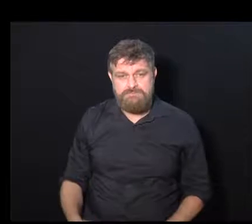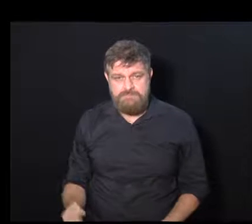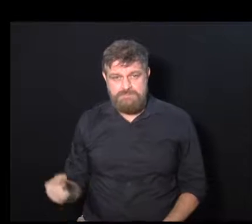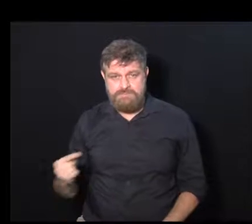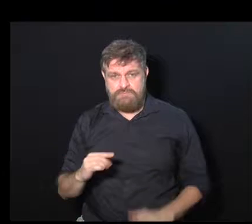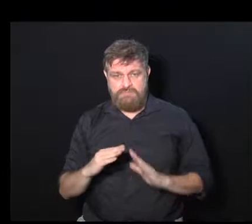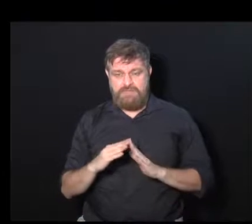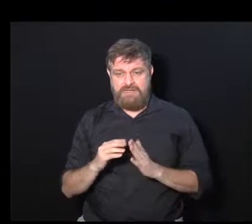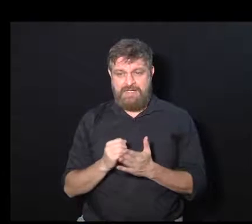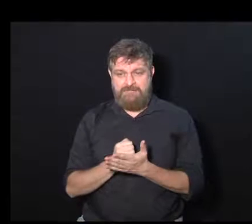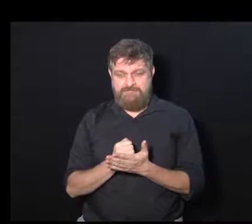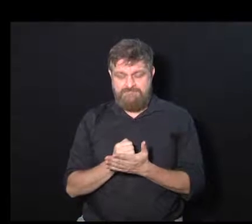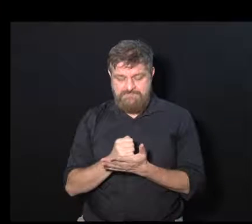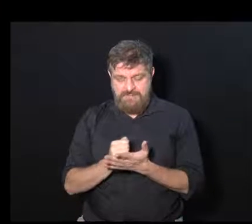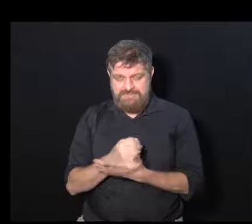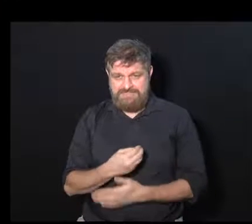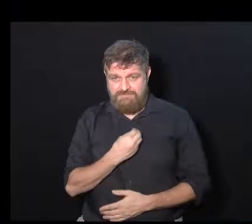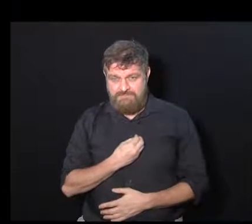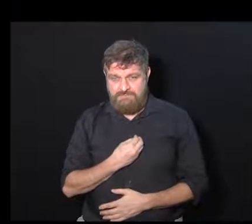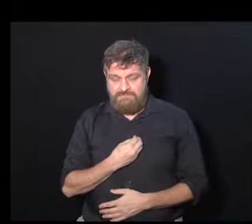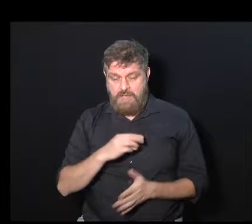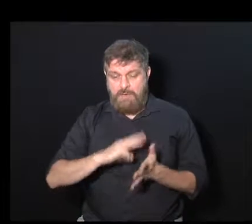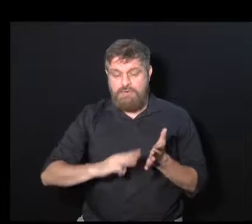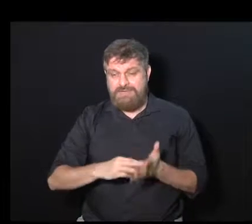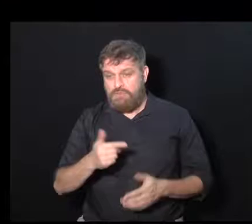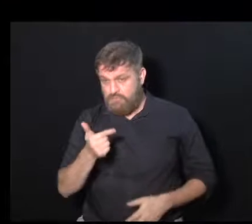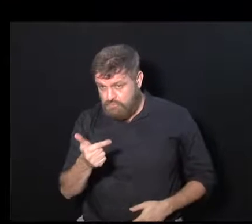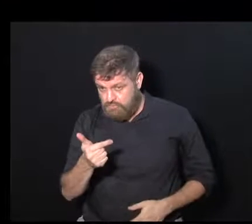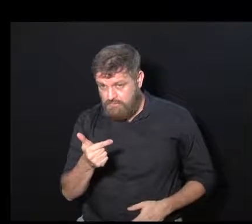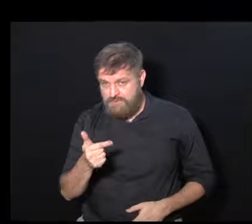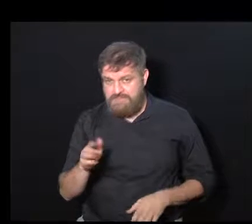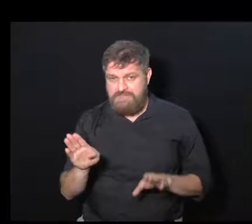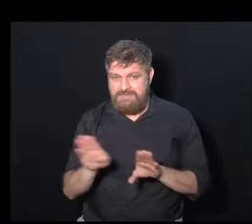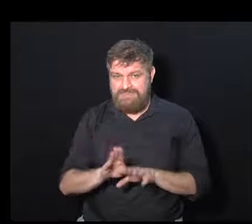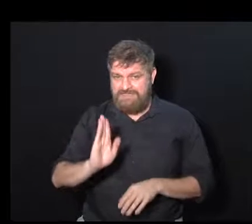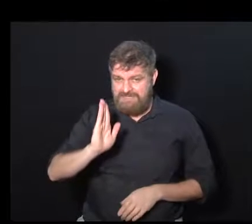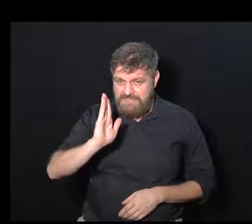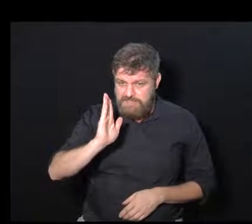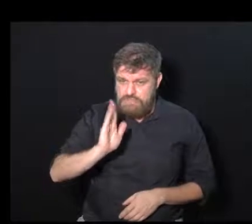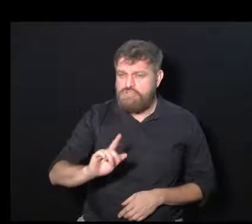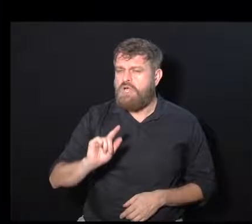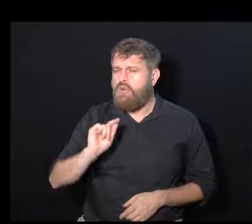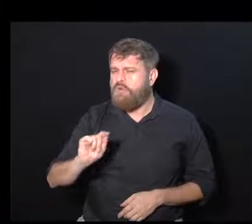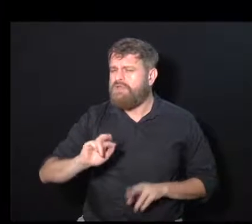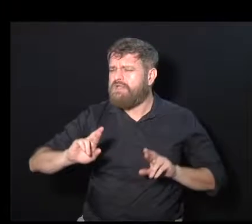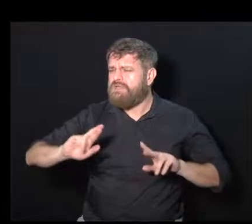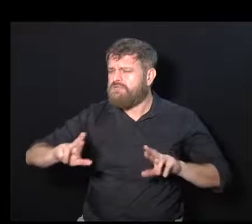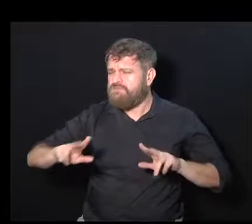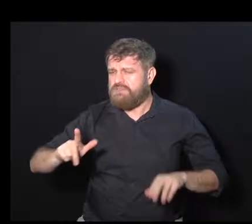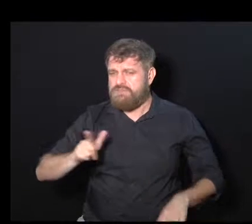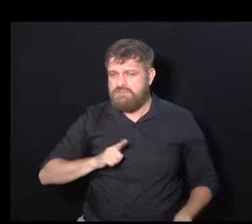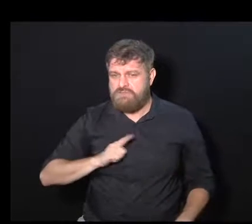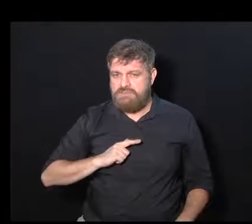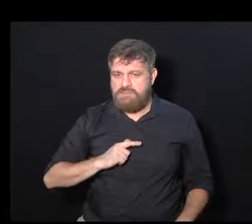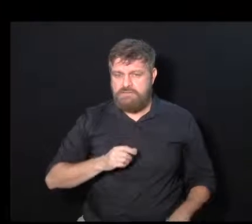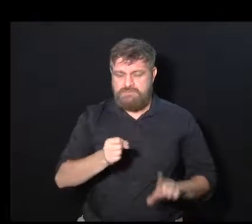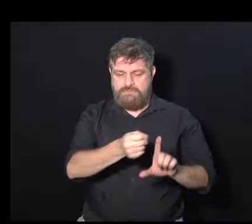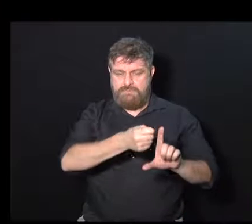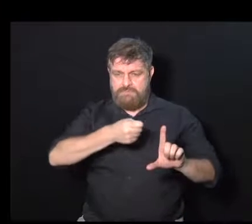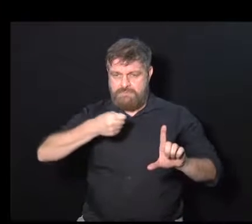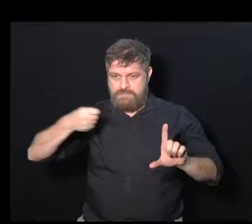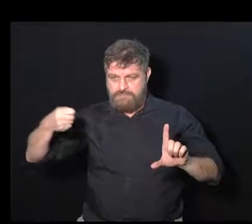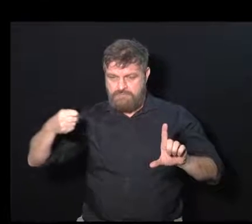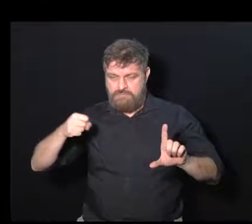viva modelo 2, ela já tem algum tipo de beneficiamento. Então, normalmente é na secagem das